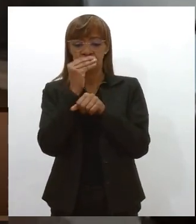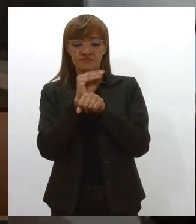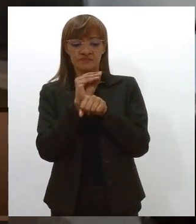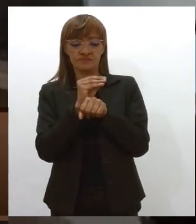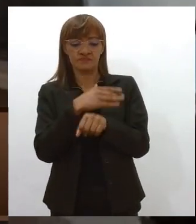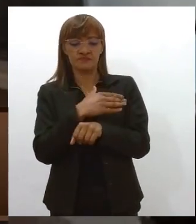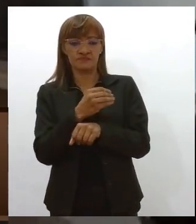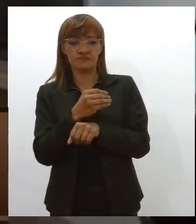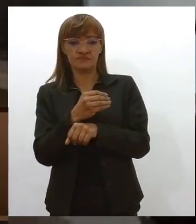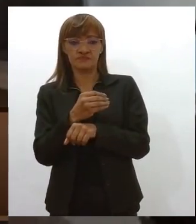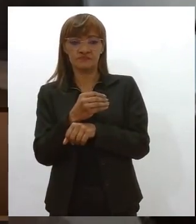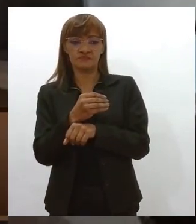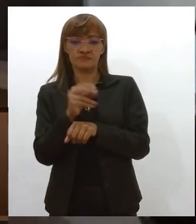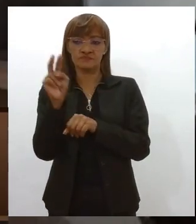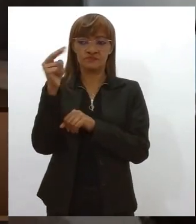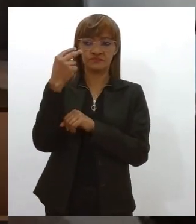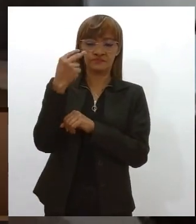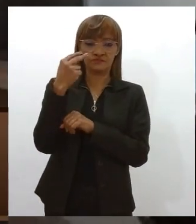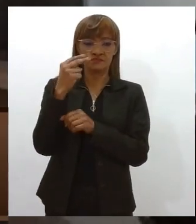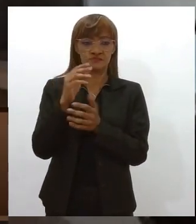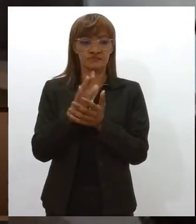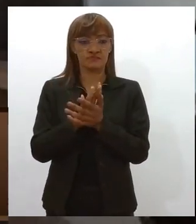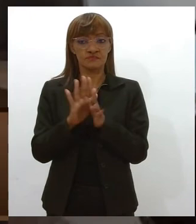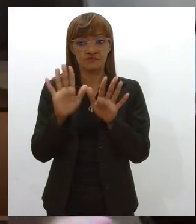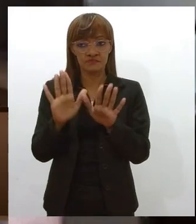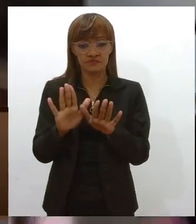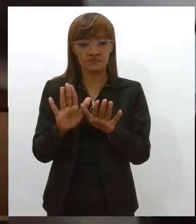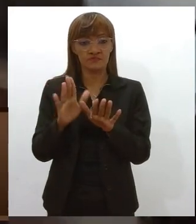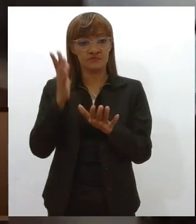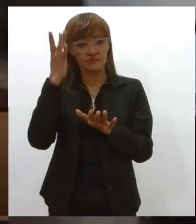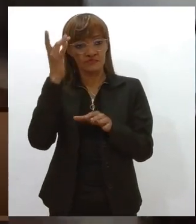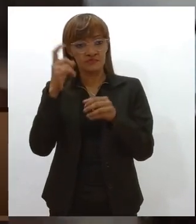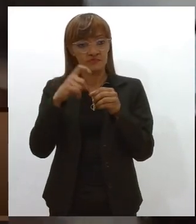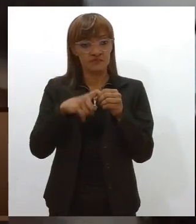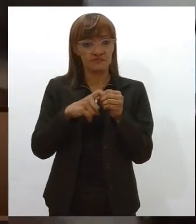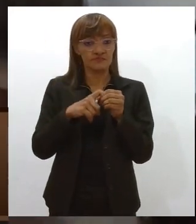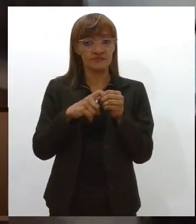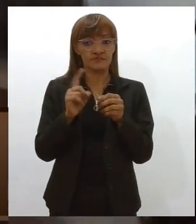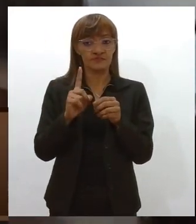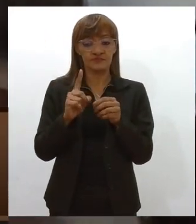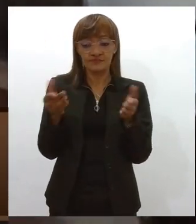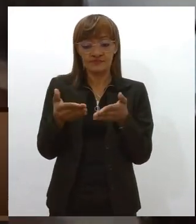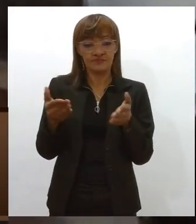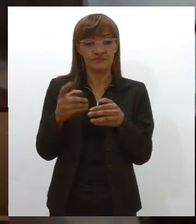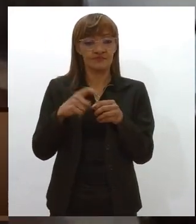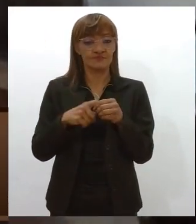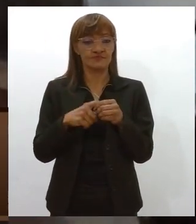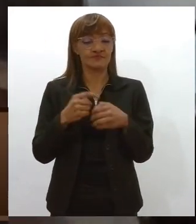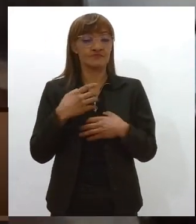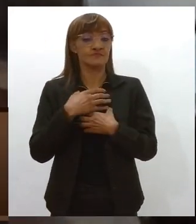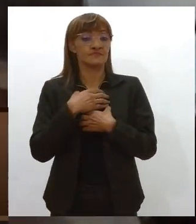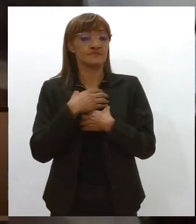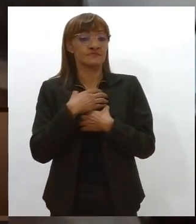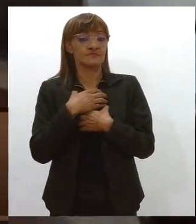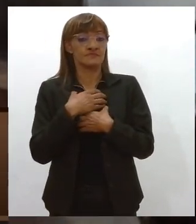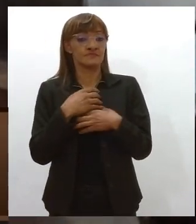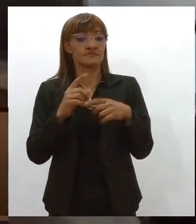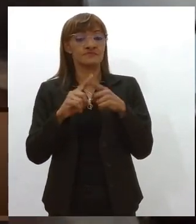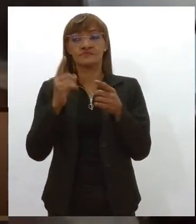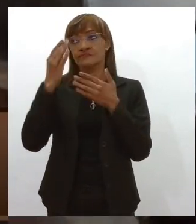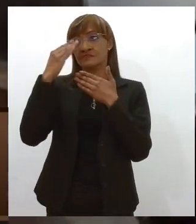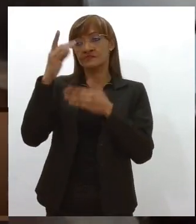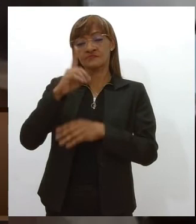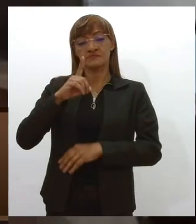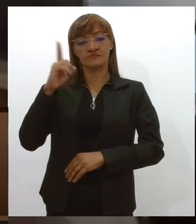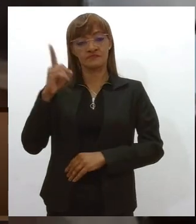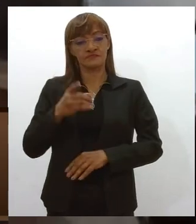marido olhava ali, Diane, a gente volta amanhã, né? Daqui a pouco a gente está de volta. E eu senti abandonando meus filhos. Mas, graças a Deus, hoje é uma coisa muito